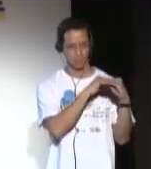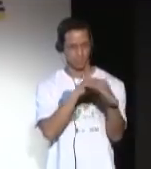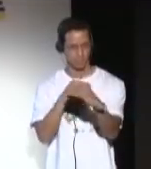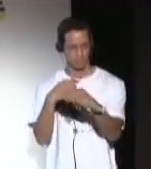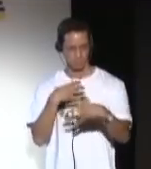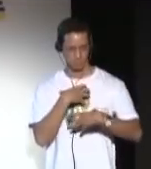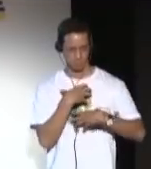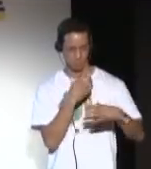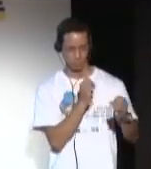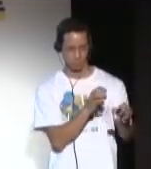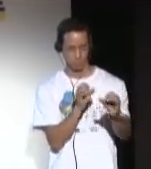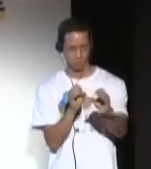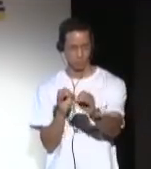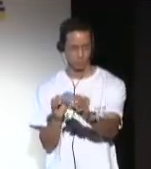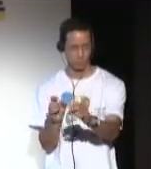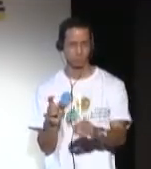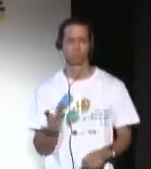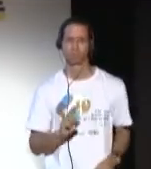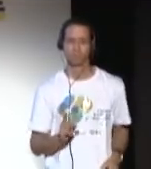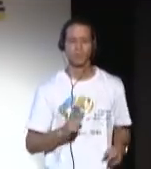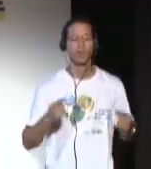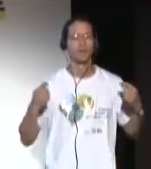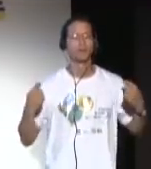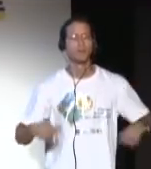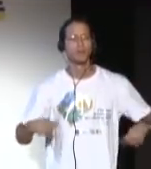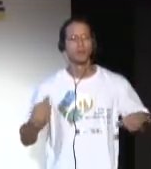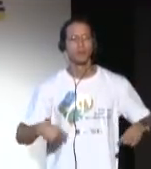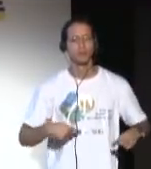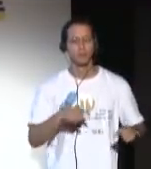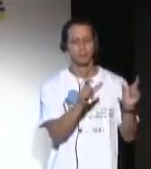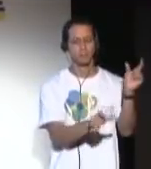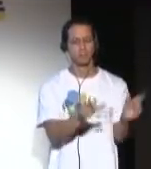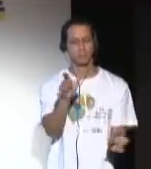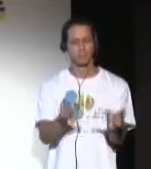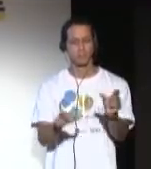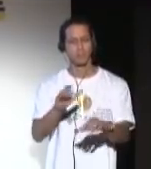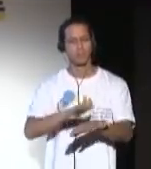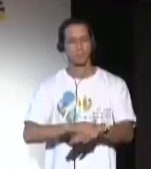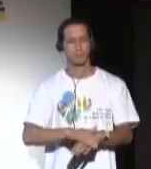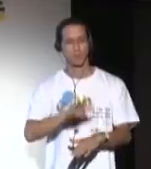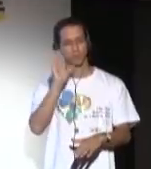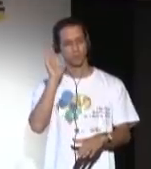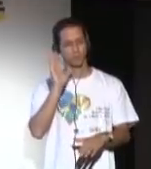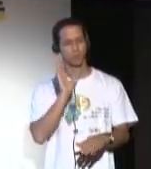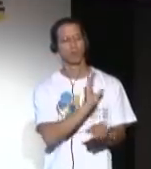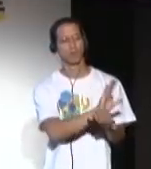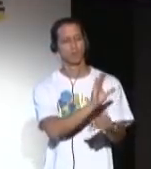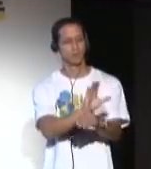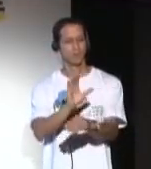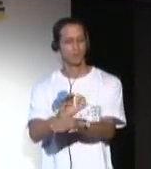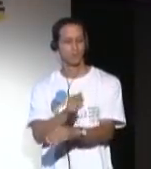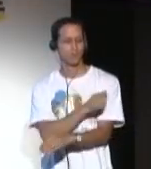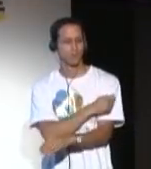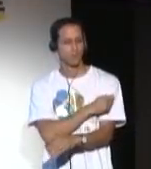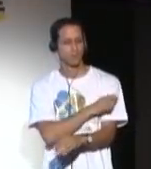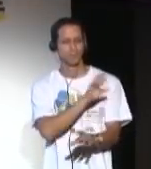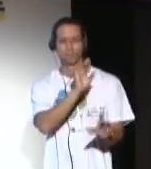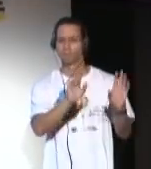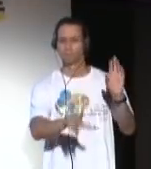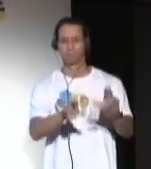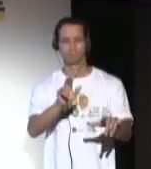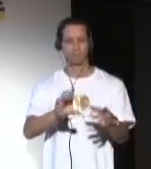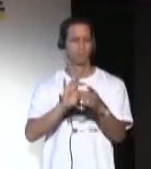sua forma de ensino. O fato é que você precisa personalizar ainda mais, para ajudar os alunos que vêm de contextos